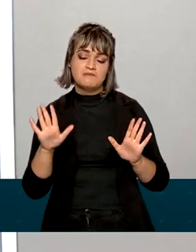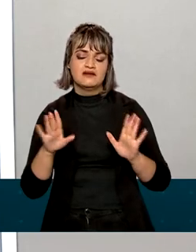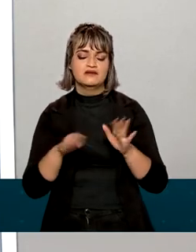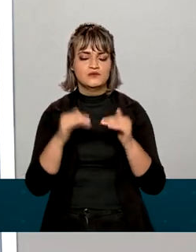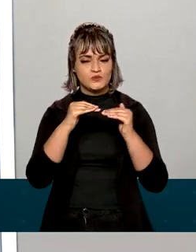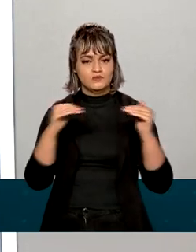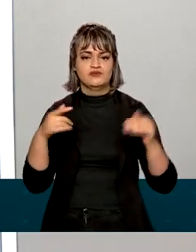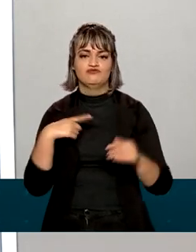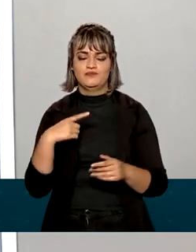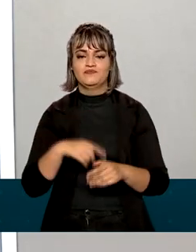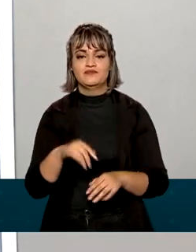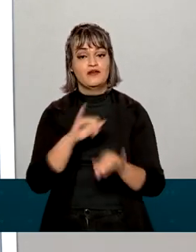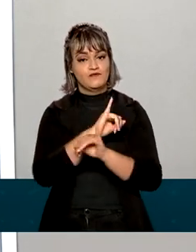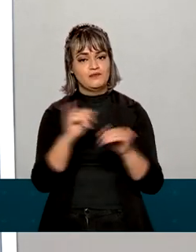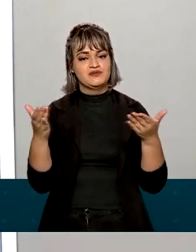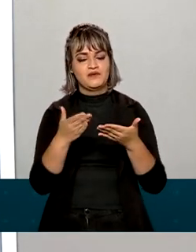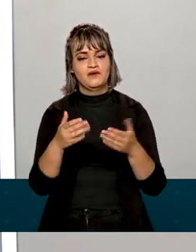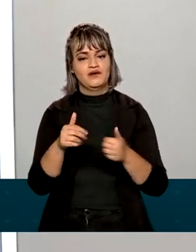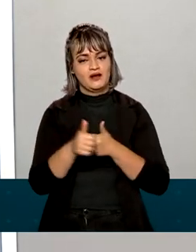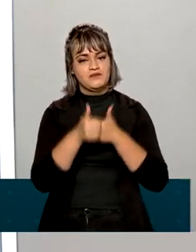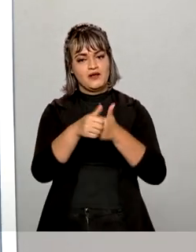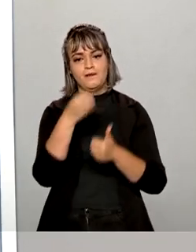Essa é a informação que nós tínhamos para hoje. Continue conosco e tenha um ótimo dia. Tchau. Obrigado.